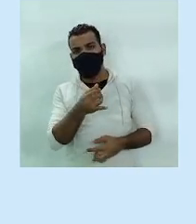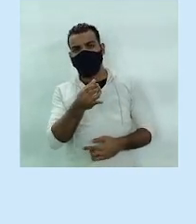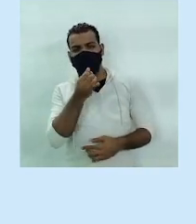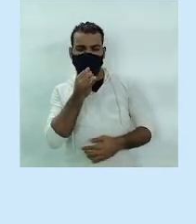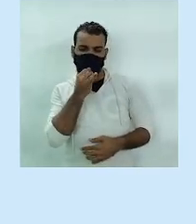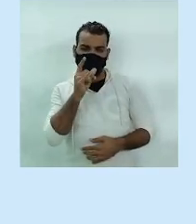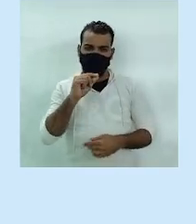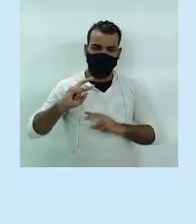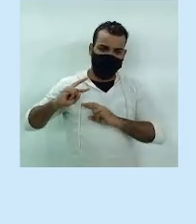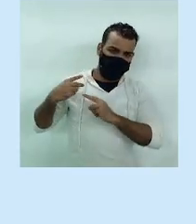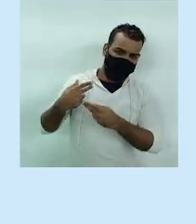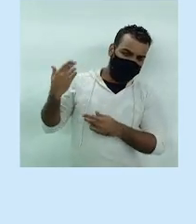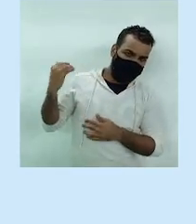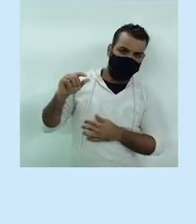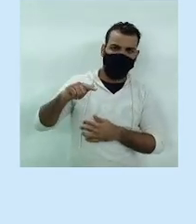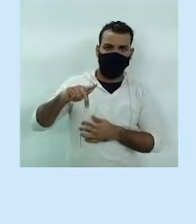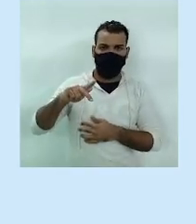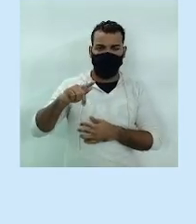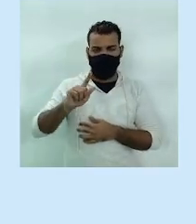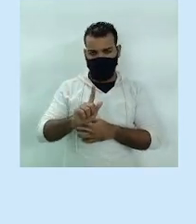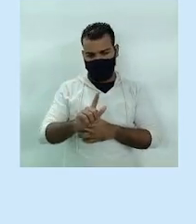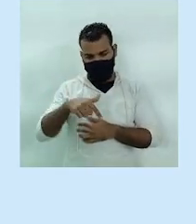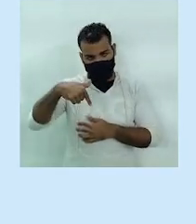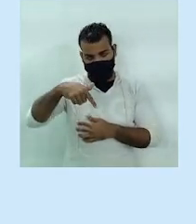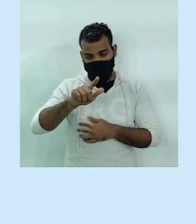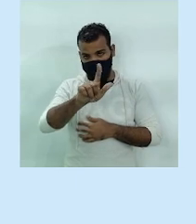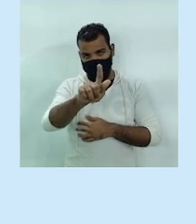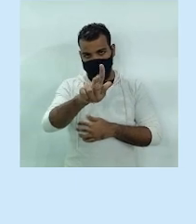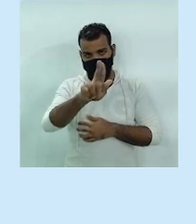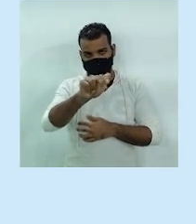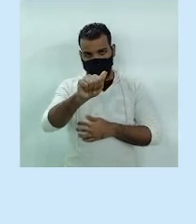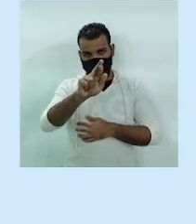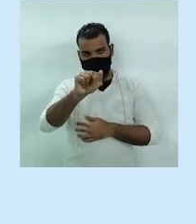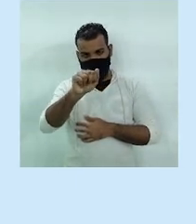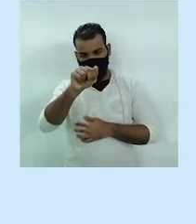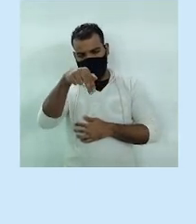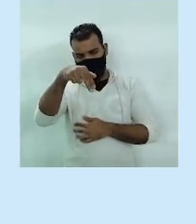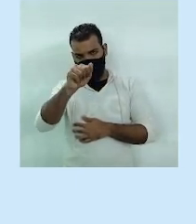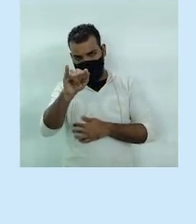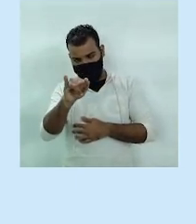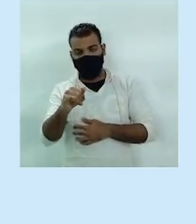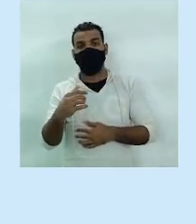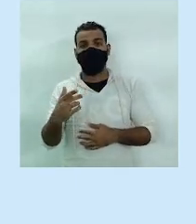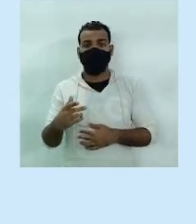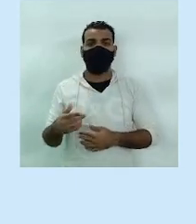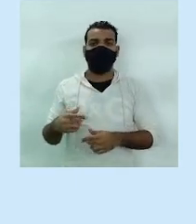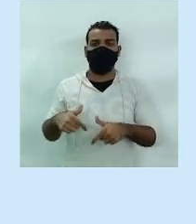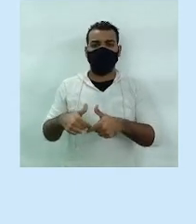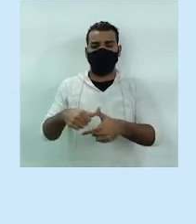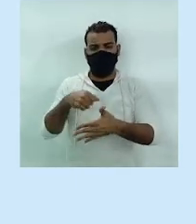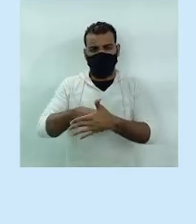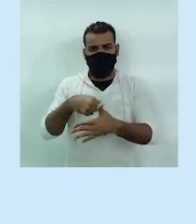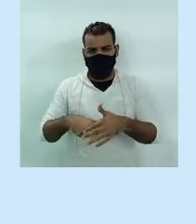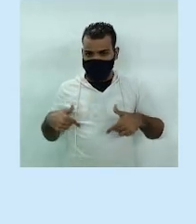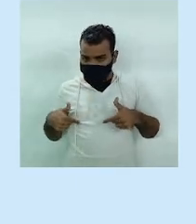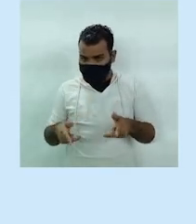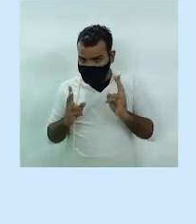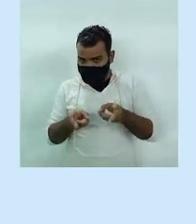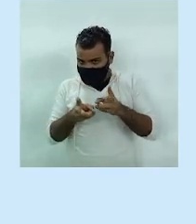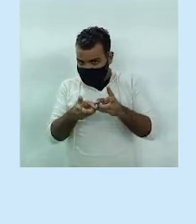e Caigangues, né, que ainda continuam na luta